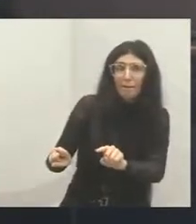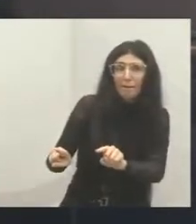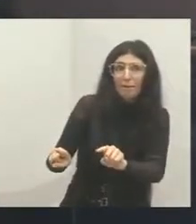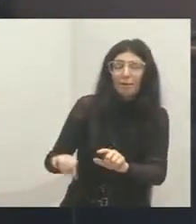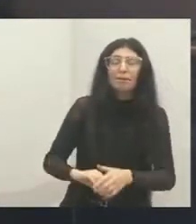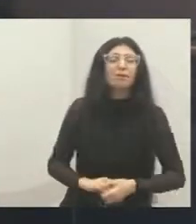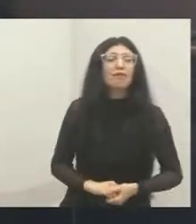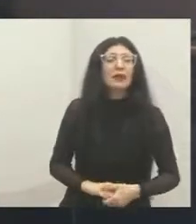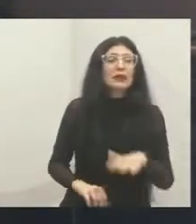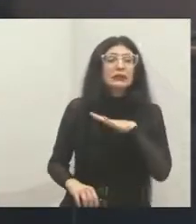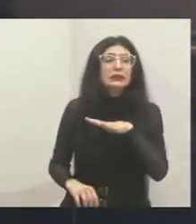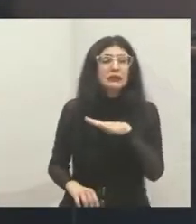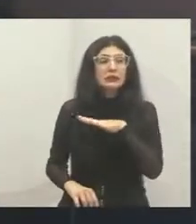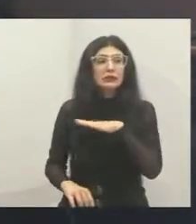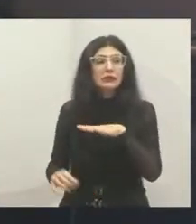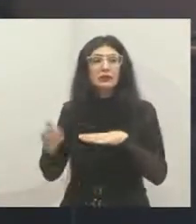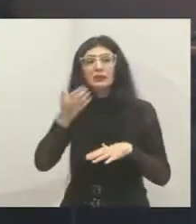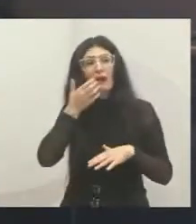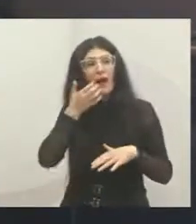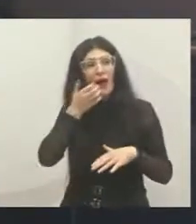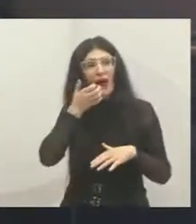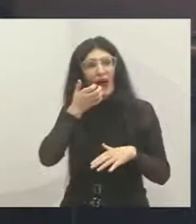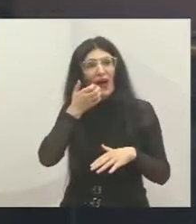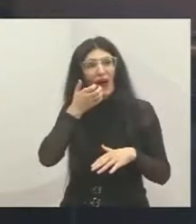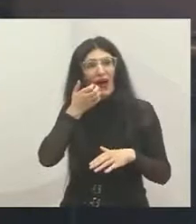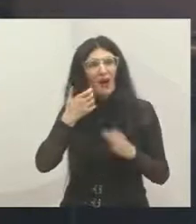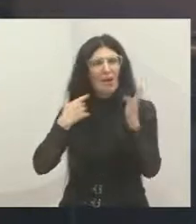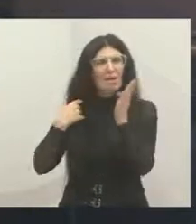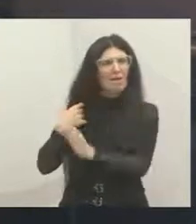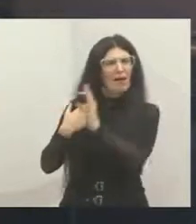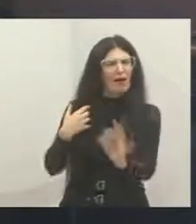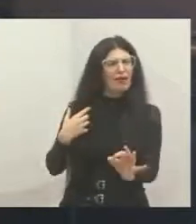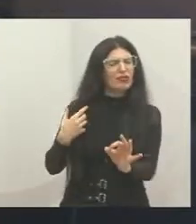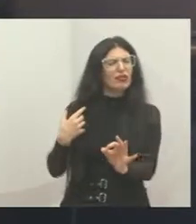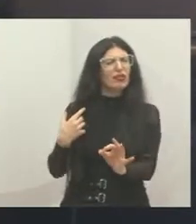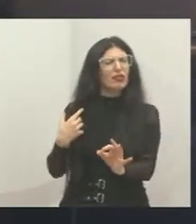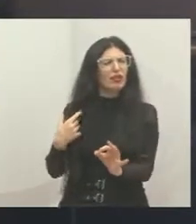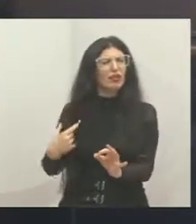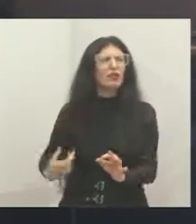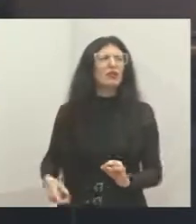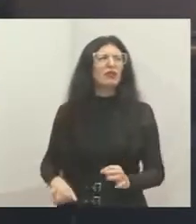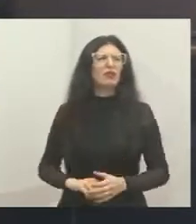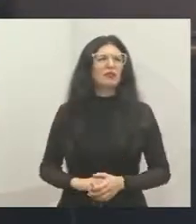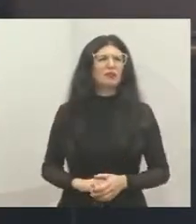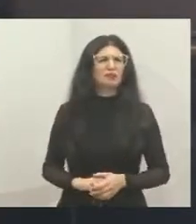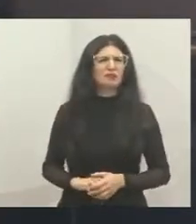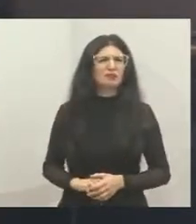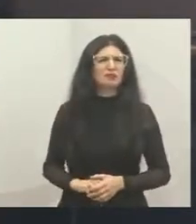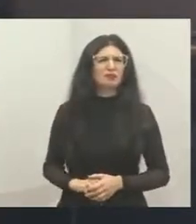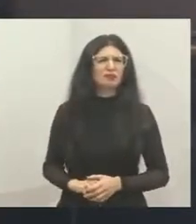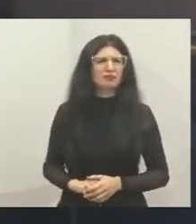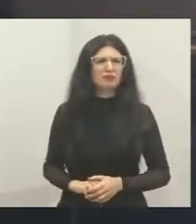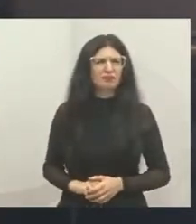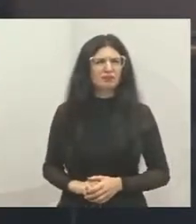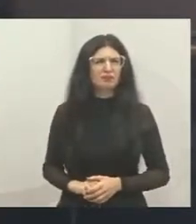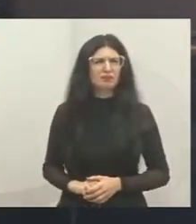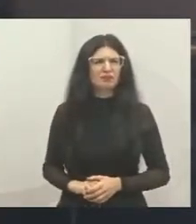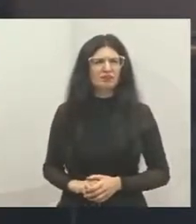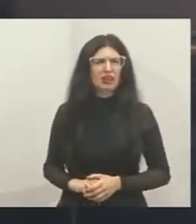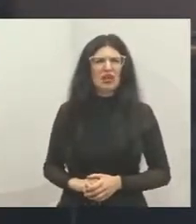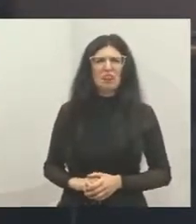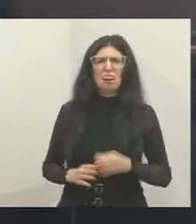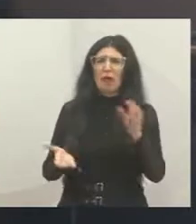especificamente no nosso município, que tem esse percentual que parece que tem um gap muito grande para chegar no 54,